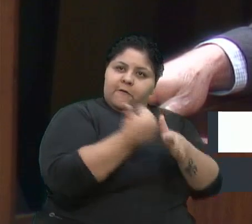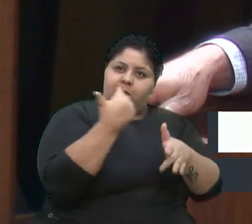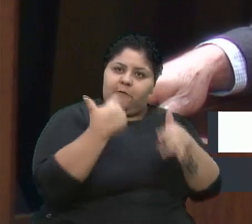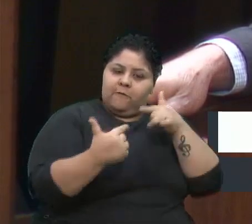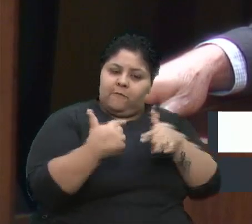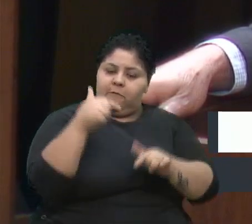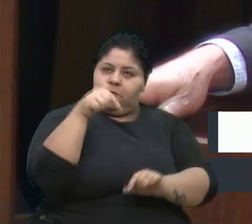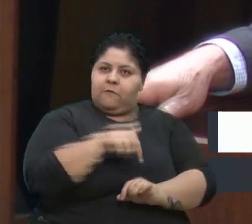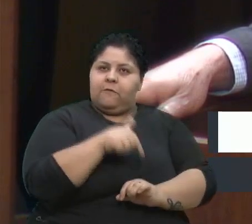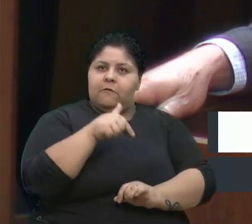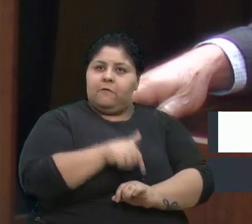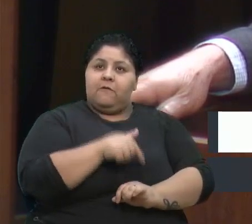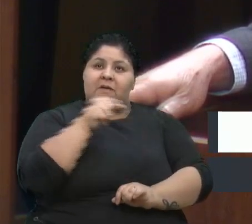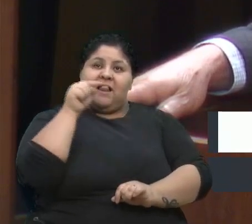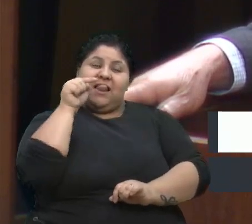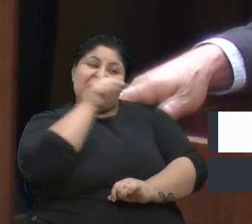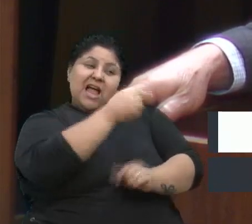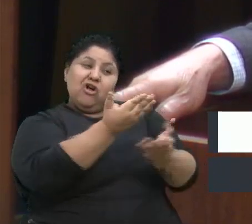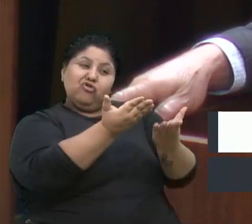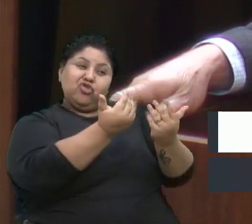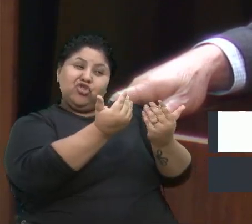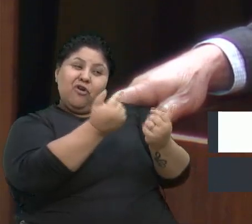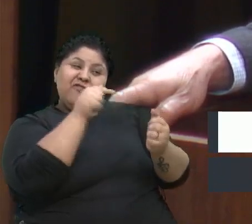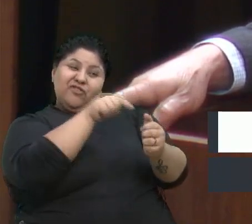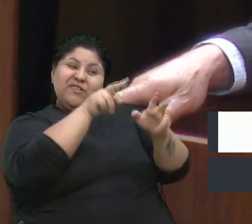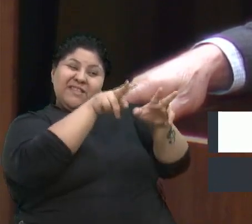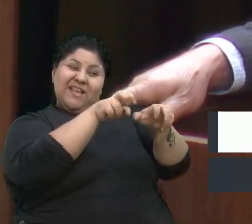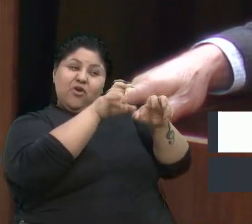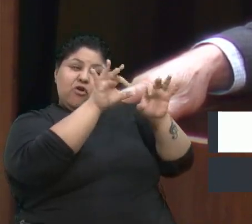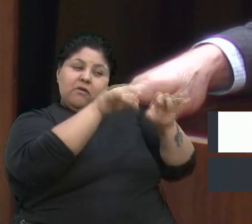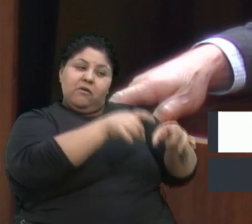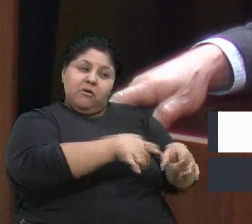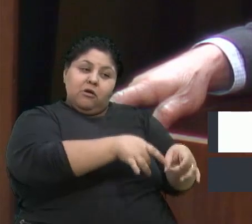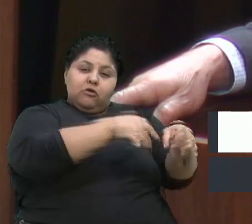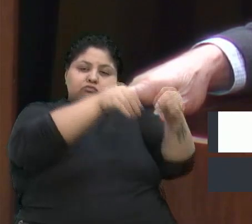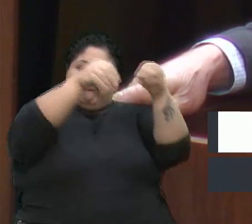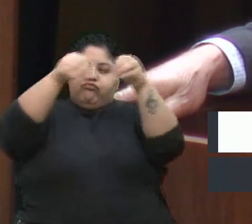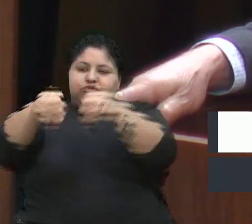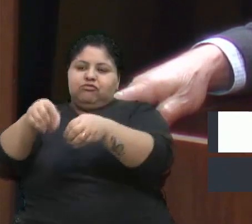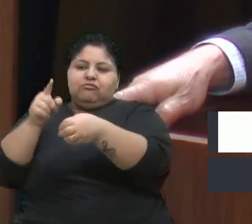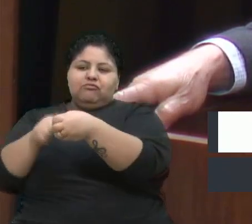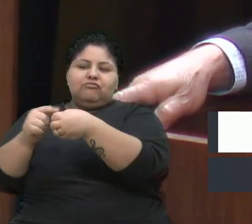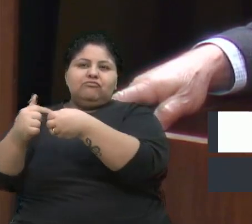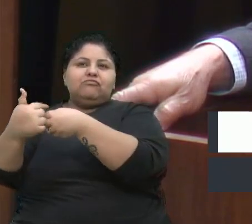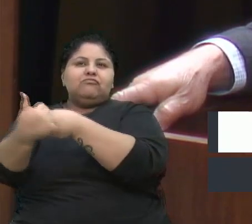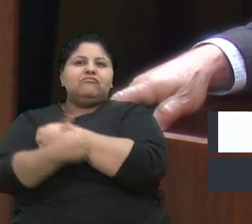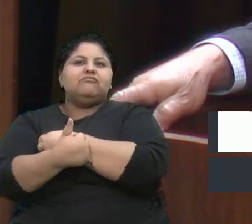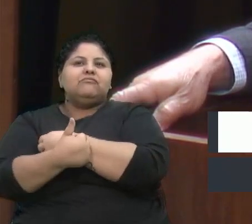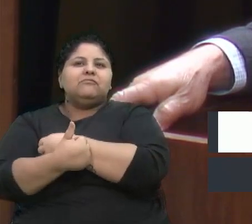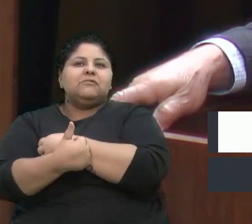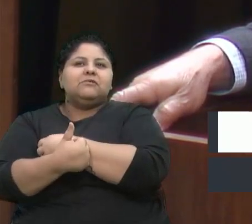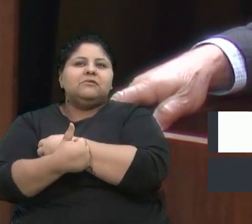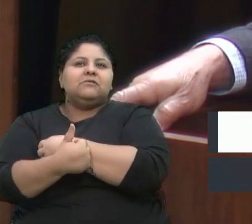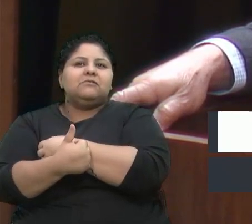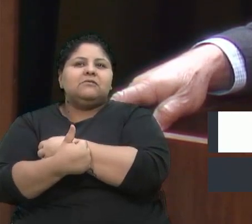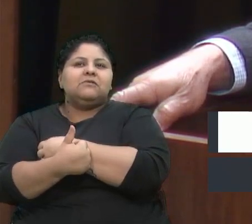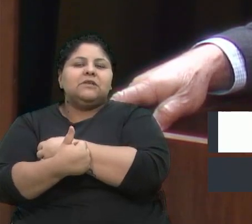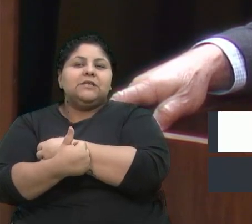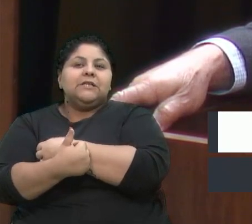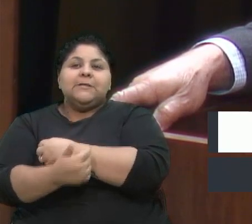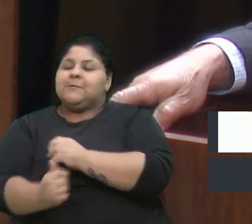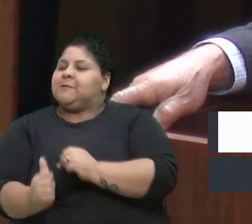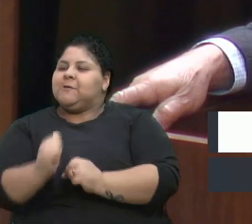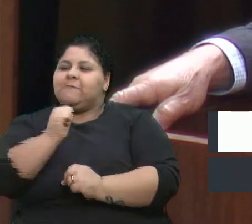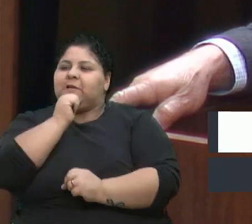cidade, eles abandonam. Aí vamos no supermercado, o produto vem de fora, o preço é outro. E aí não adianta reclamar